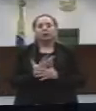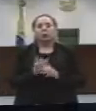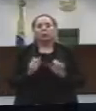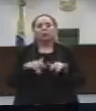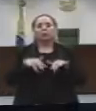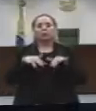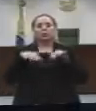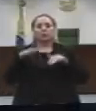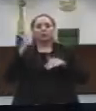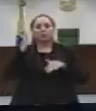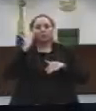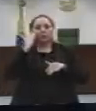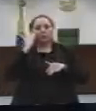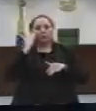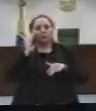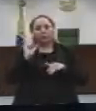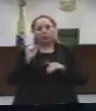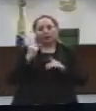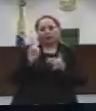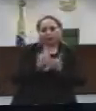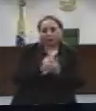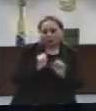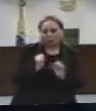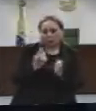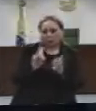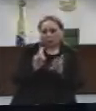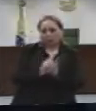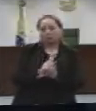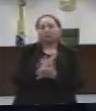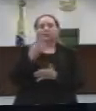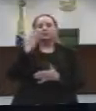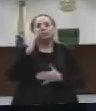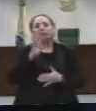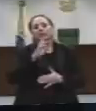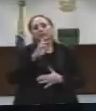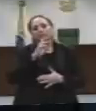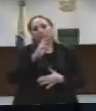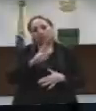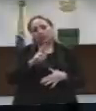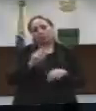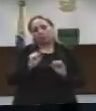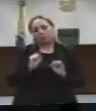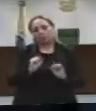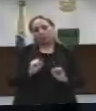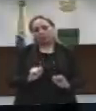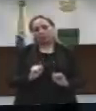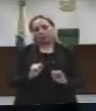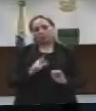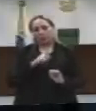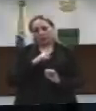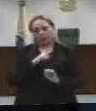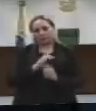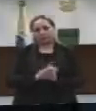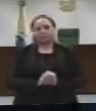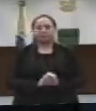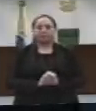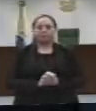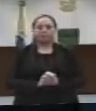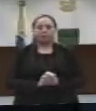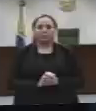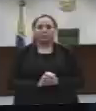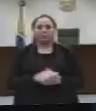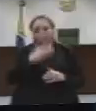das suas consequências e Sabendo de que os resultados que ela poderá trazer Quero Agradecer Presidente